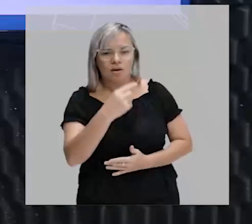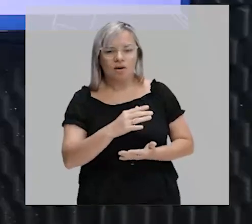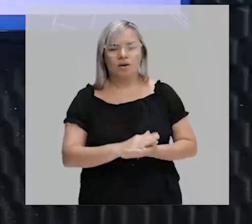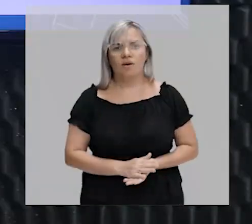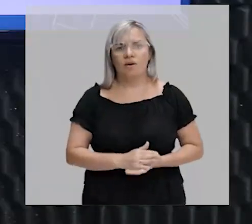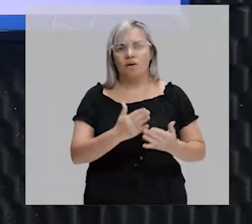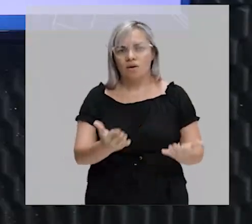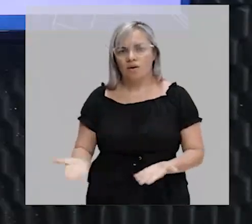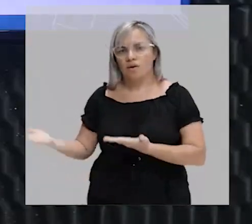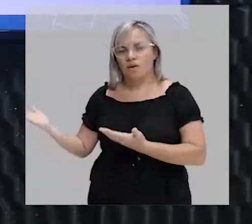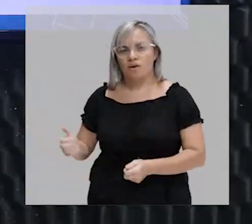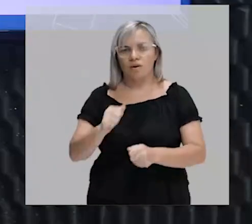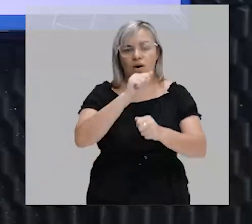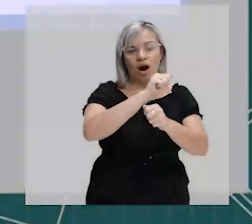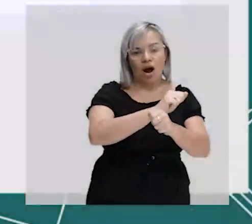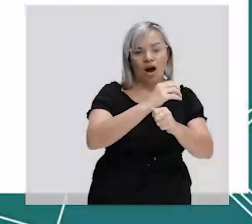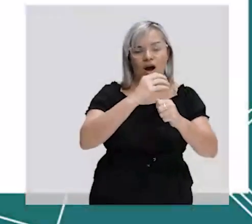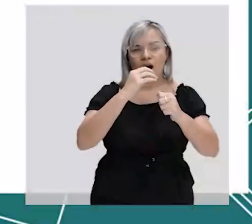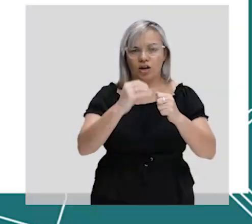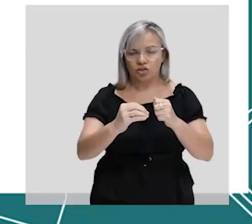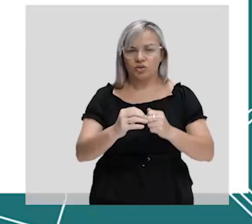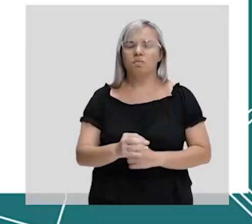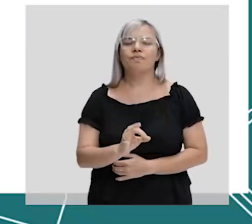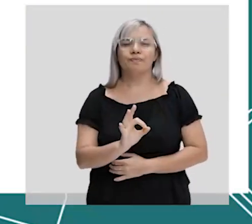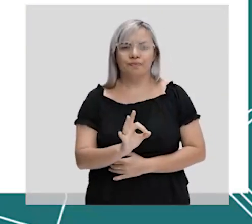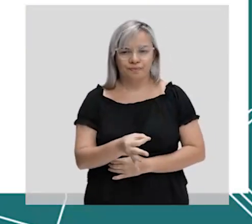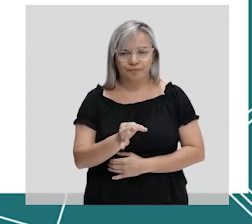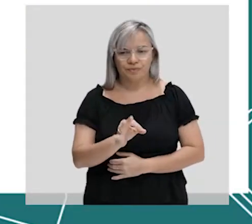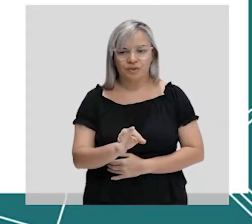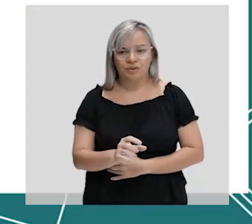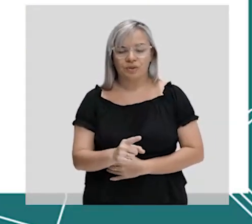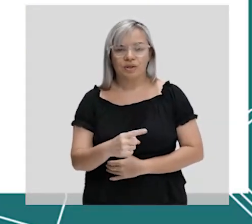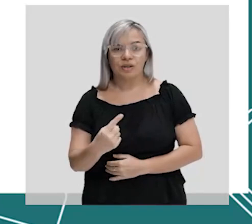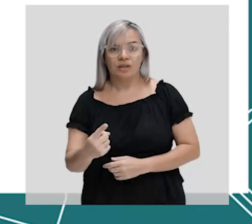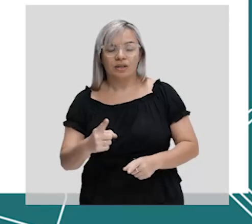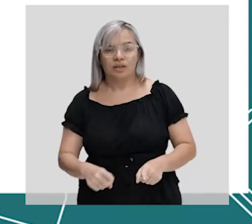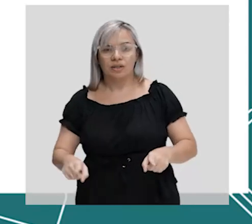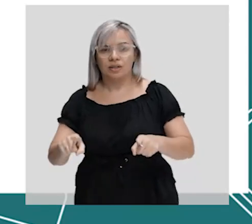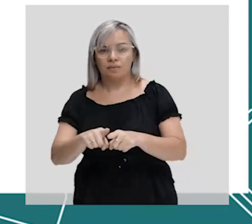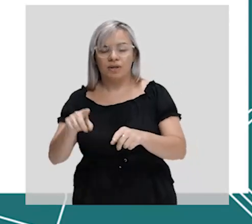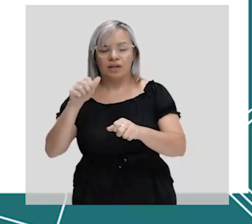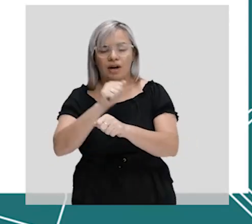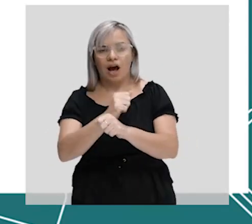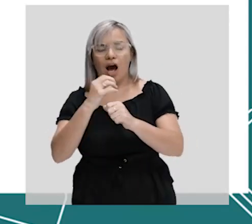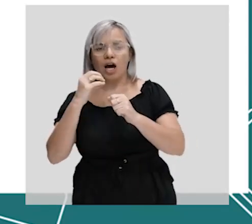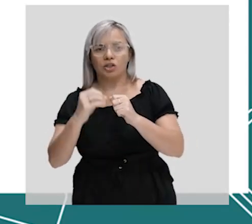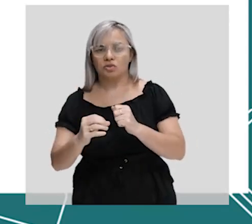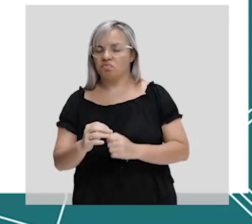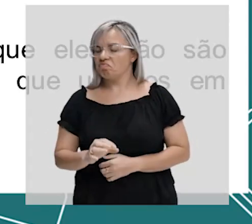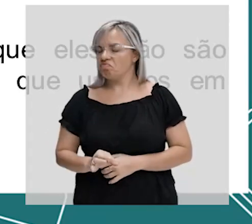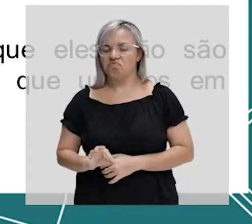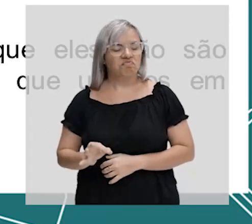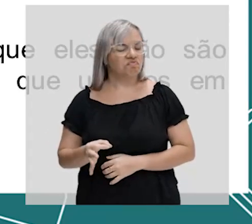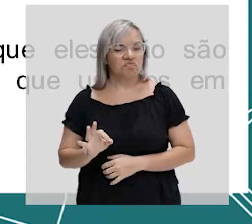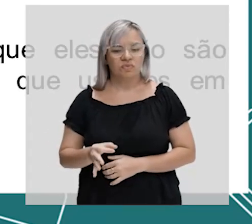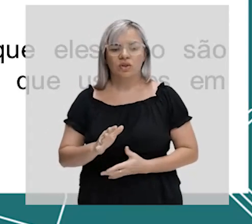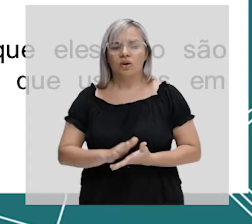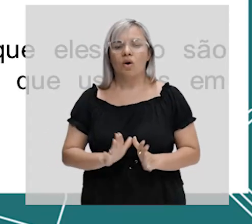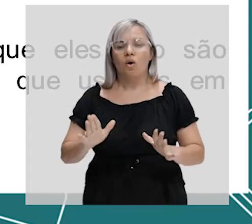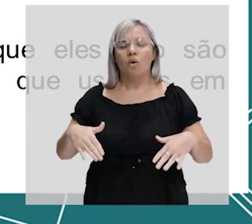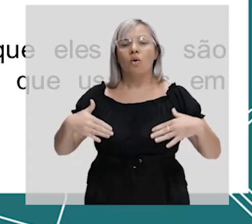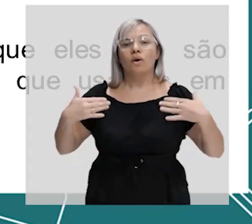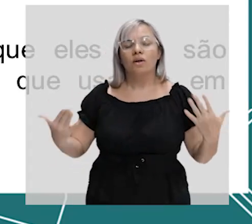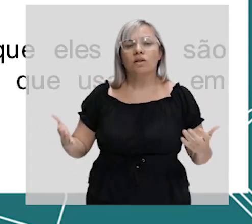De artículos definidos e indefinidos, tá certo? Bem, o que são